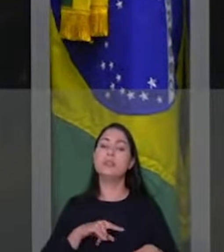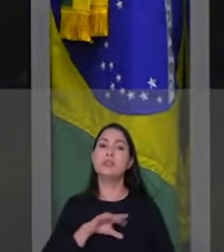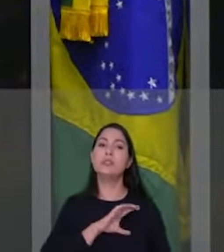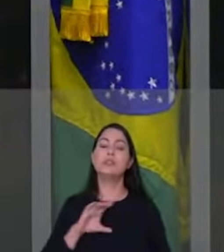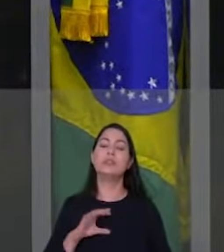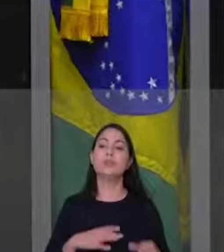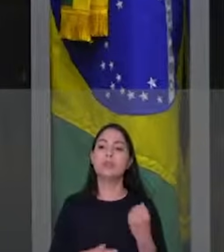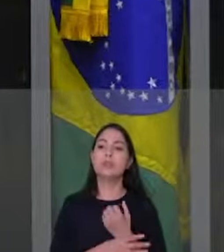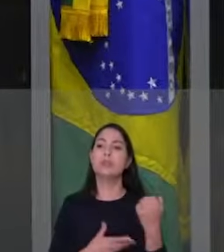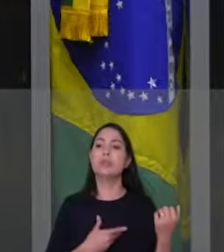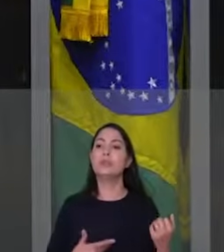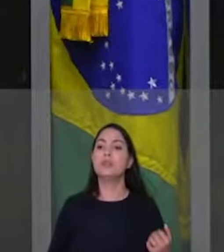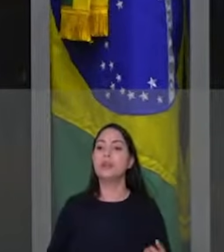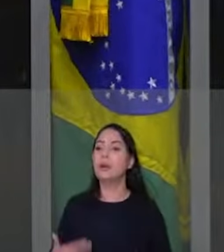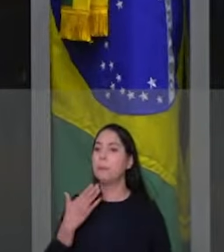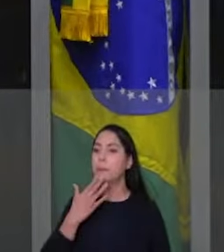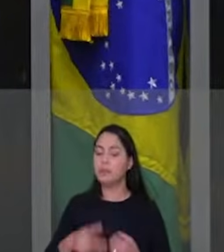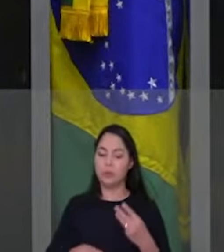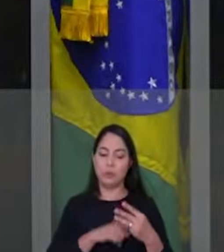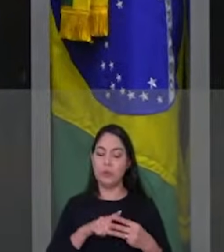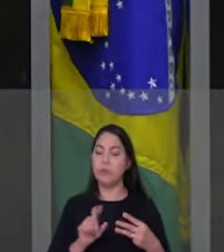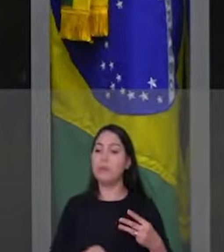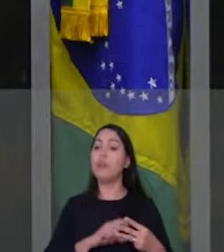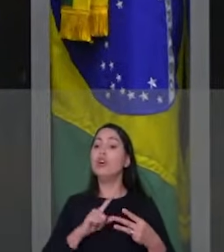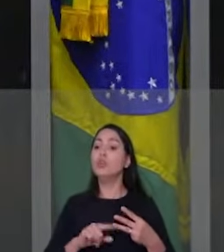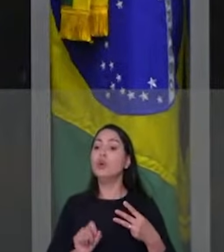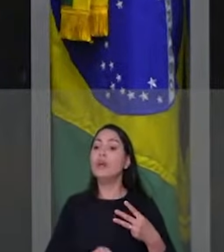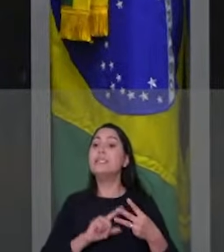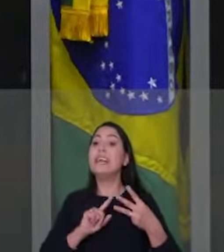Pública aprovou 3 vezes a